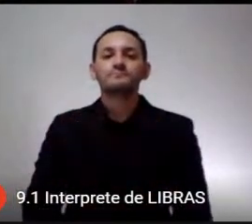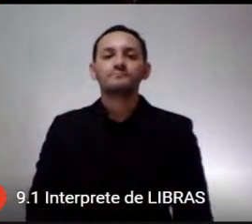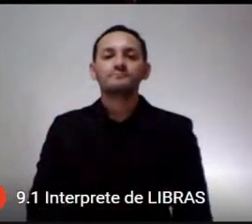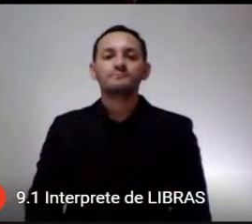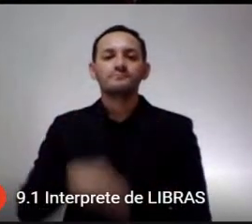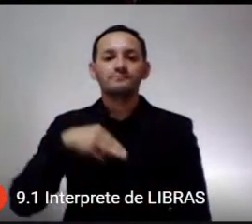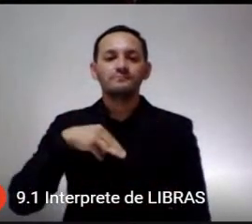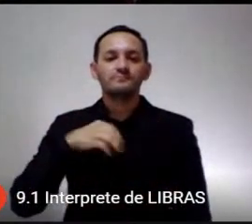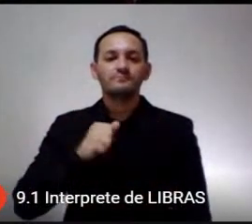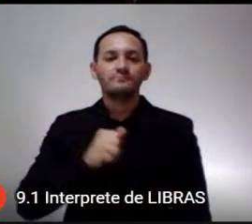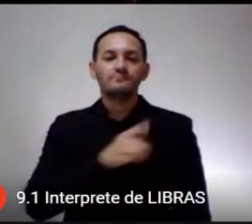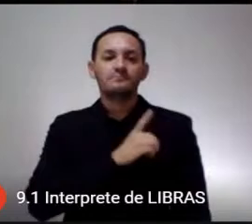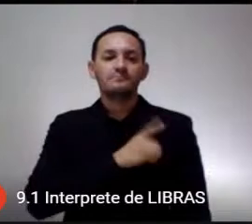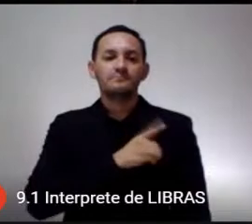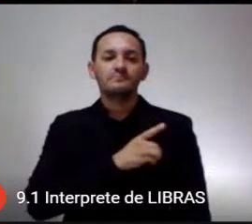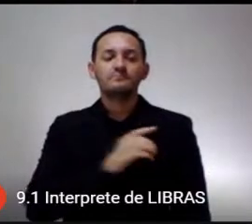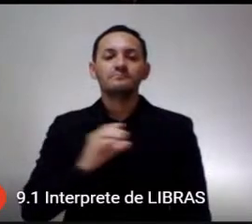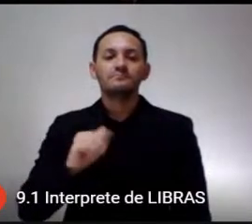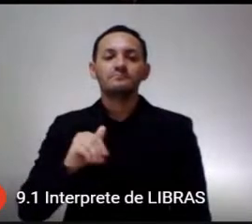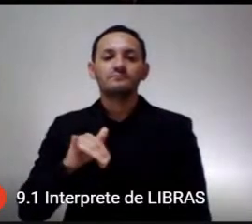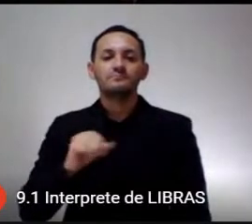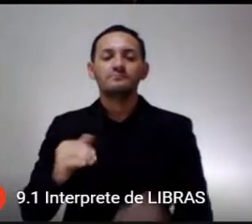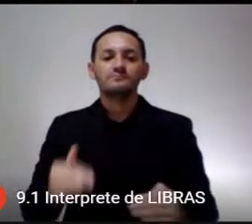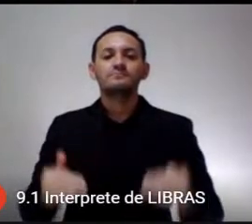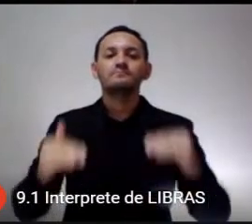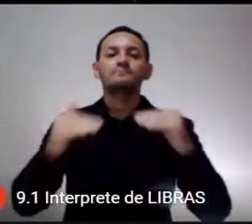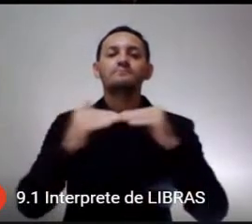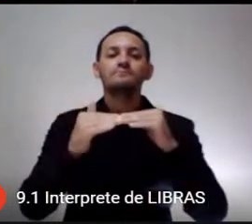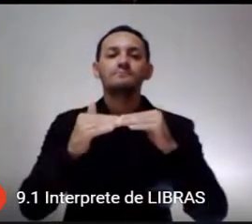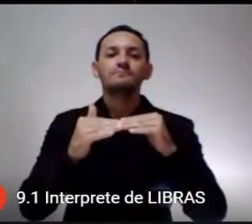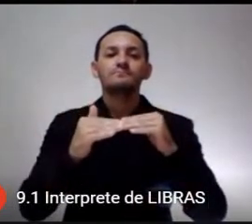Marco. Acompanhe.